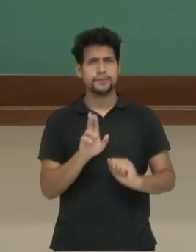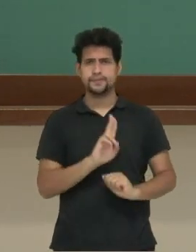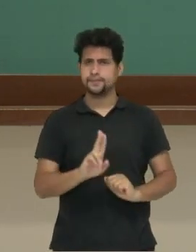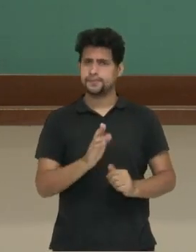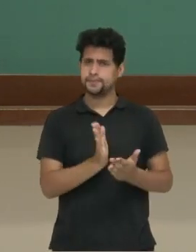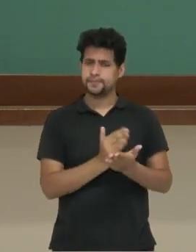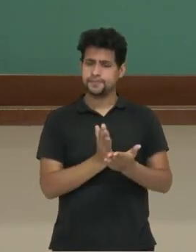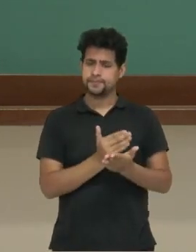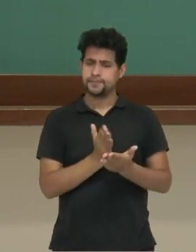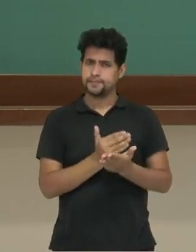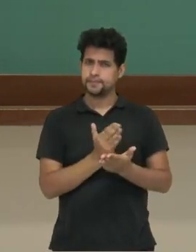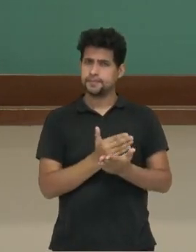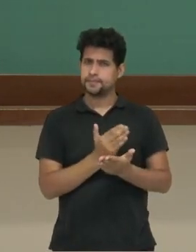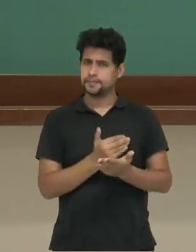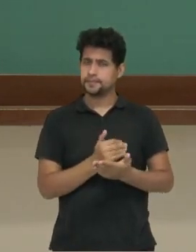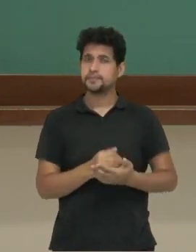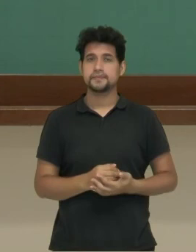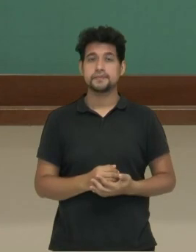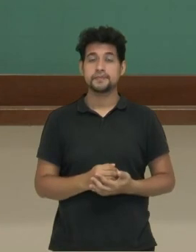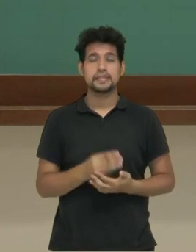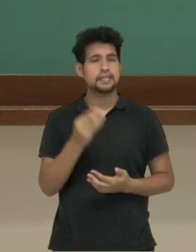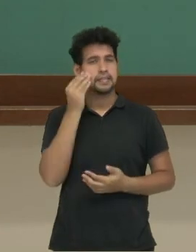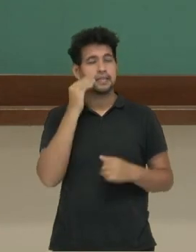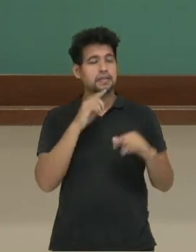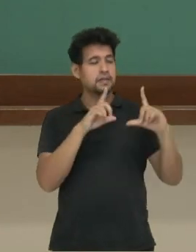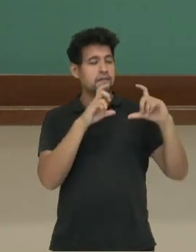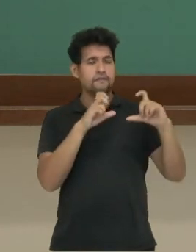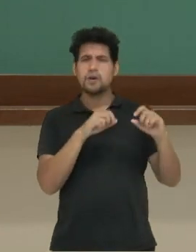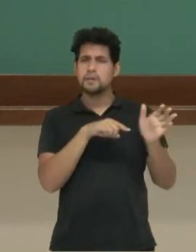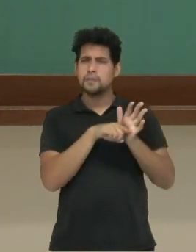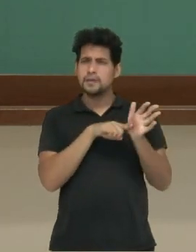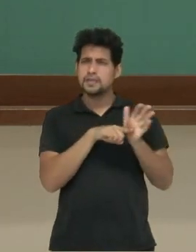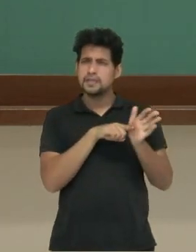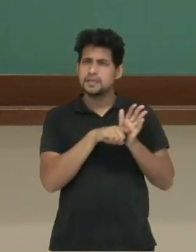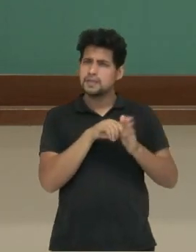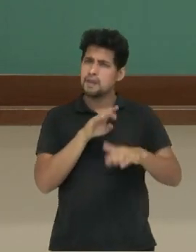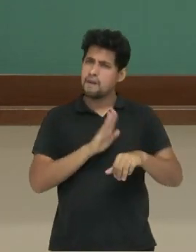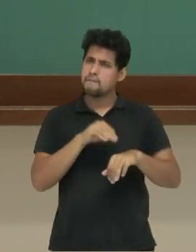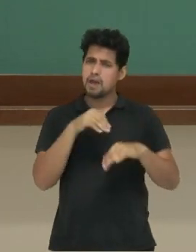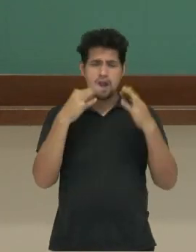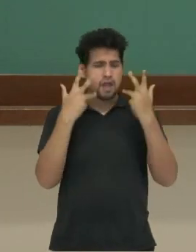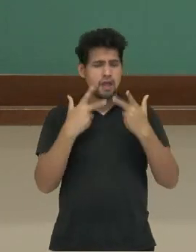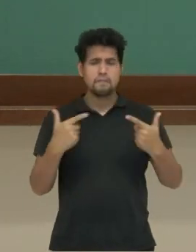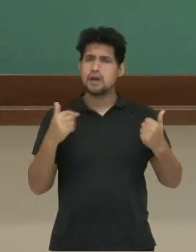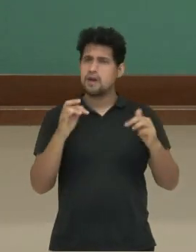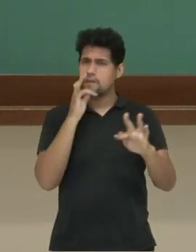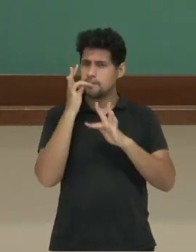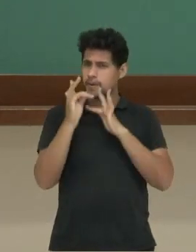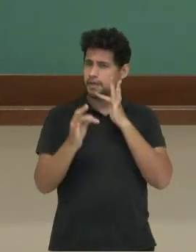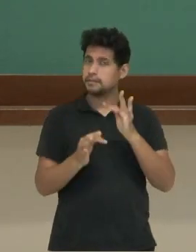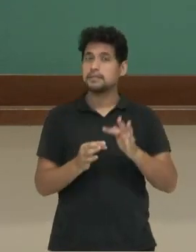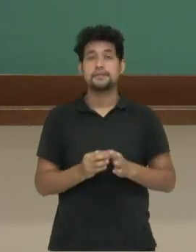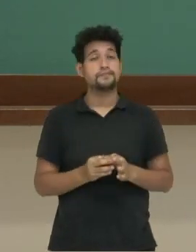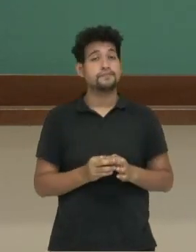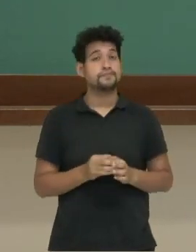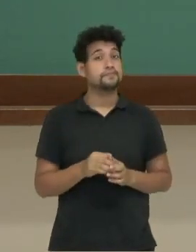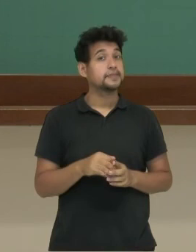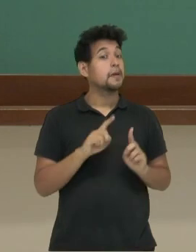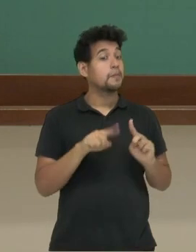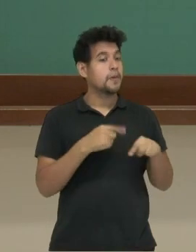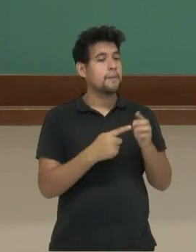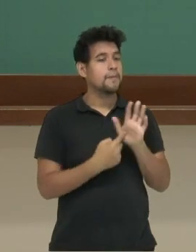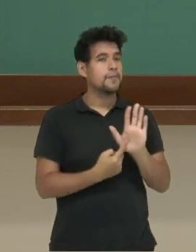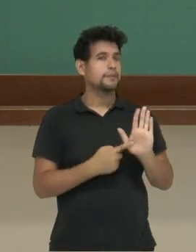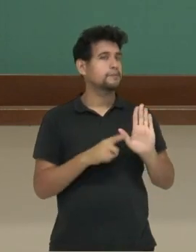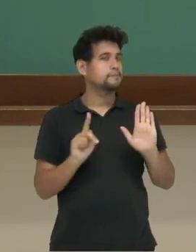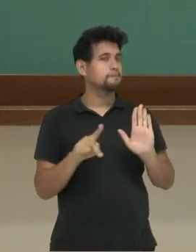caderno também, ok? Procure imagens, pesquise imagens desses animais, dessas plantas, certo? E não esqueça de mostrar para o seu